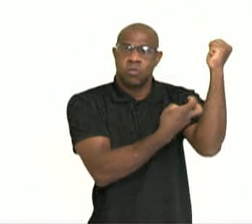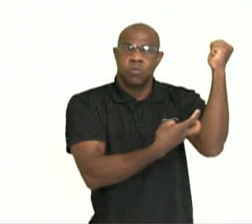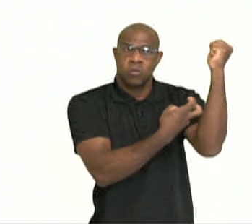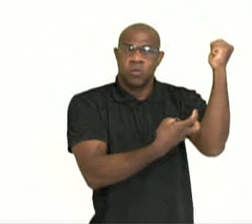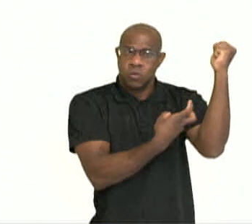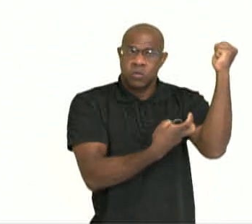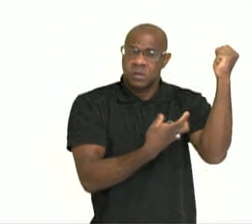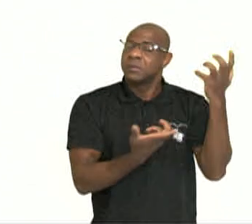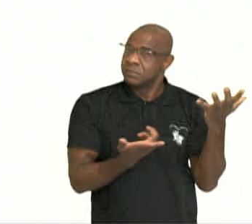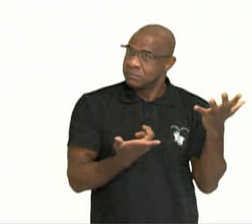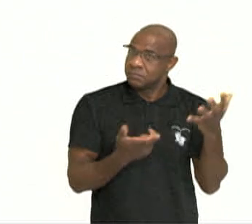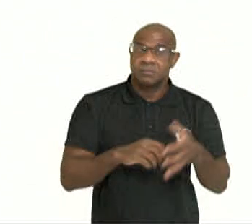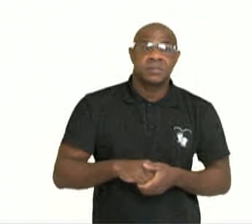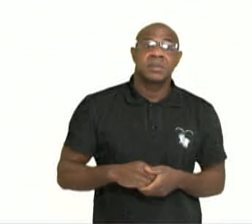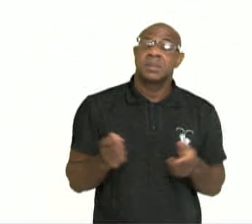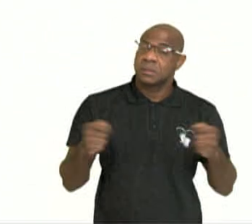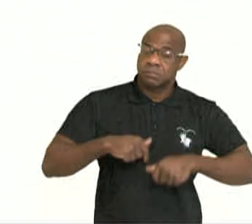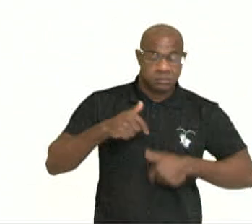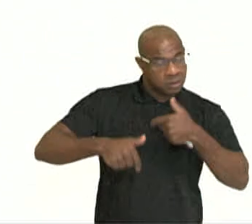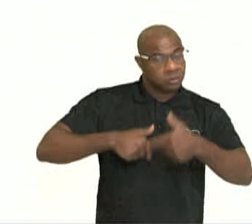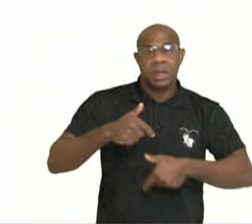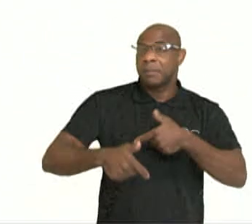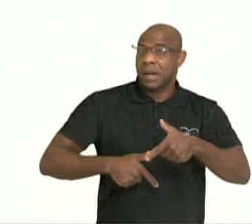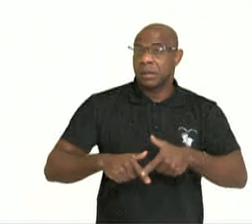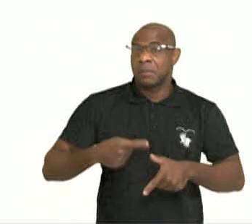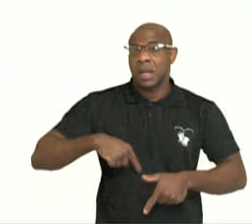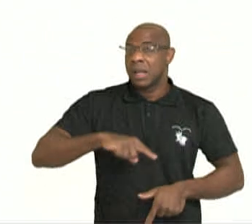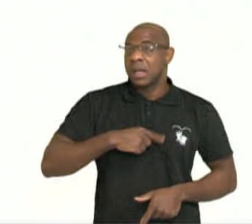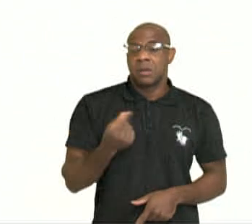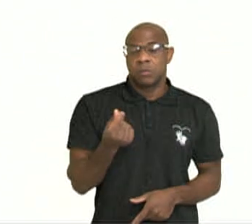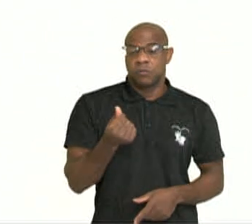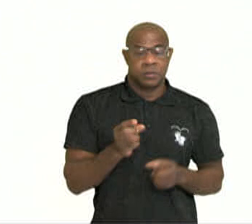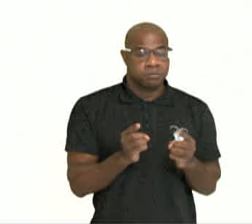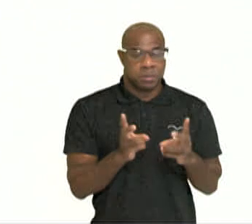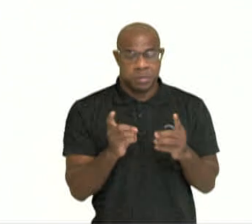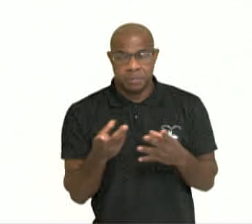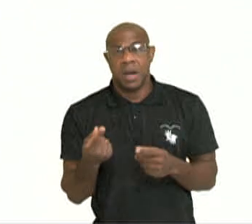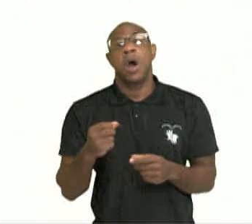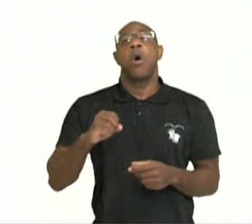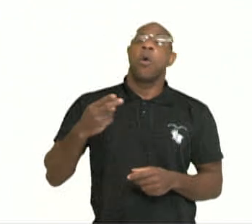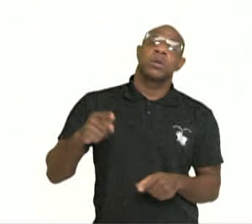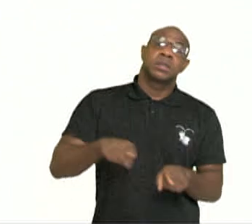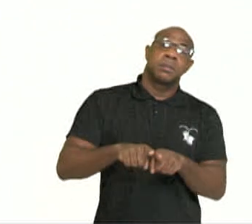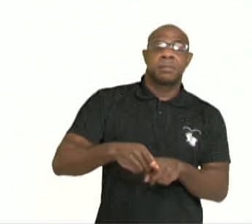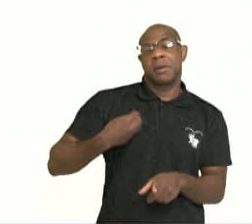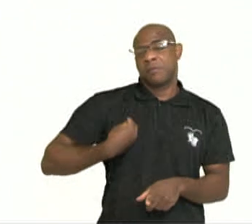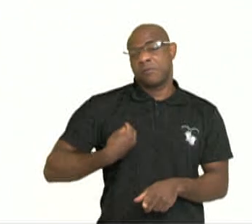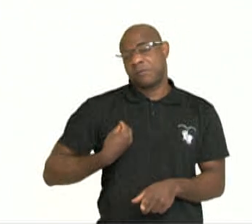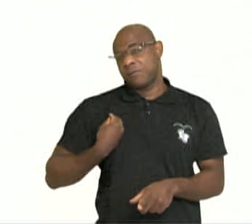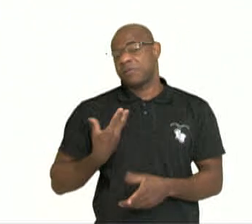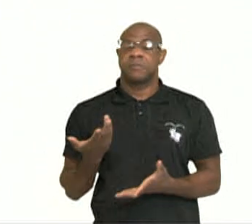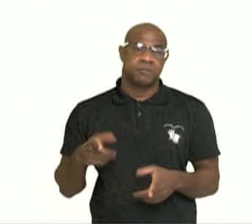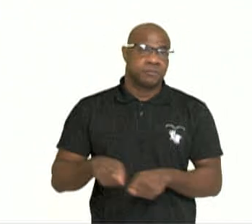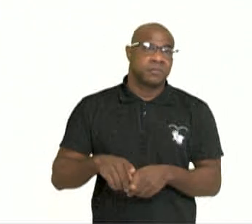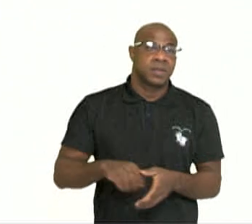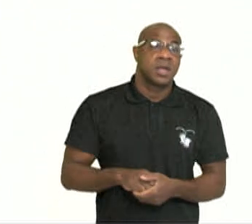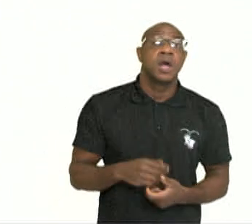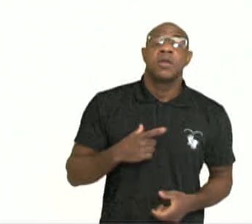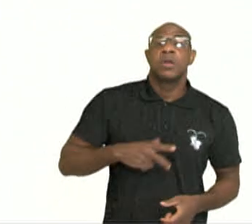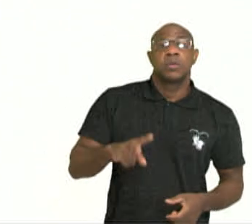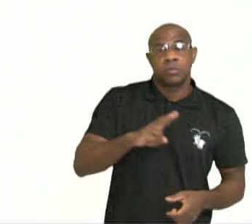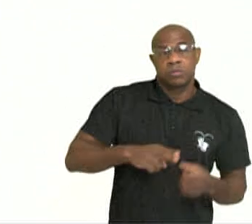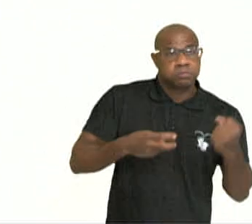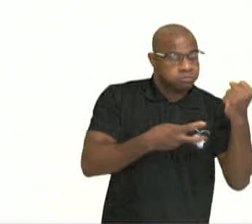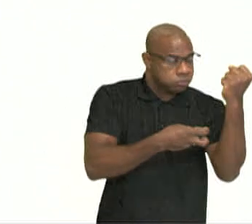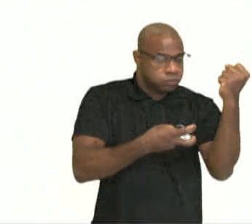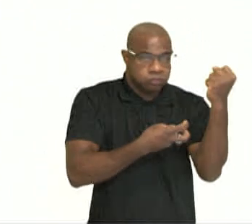para a subsistência. Então nós utilizamos o solo para muitas coisas. Para plantar, para criar animais,